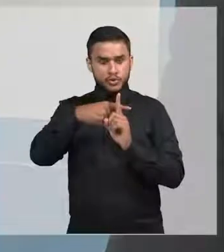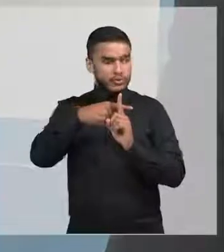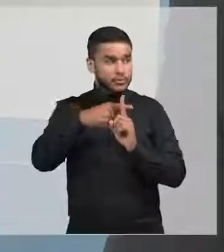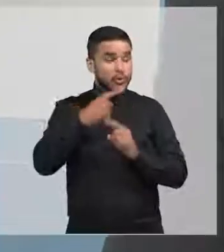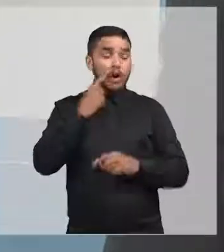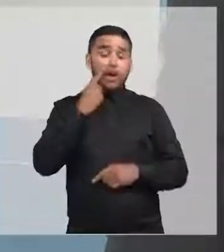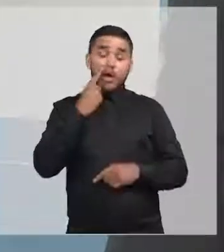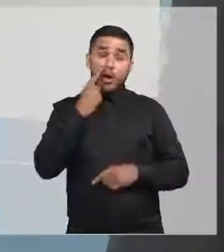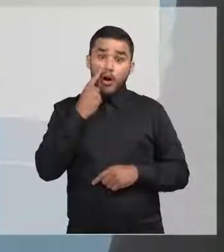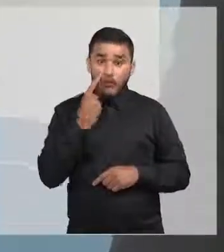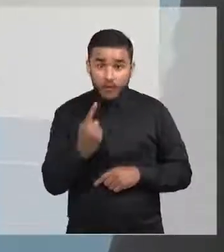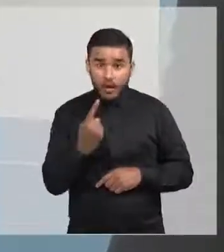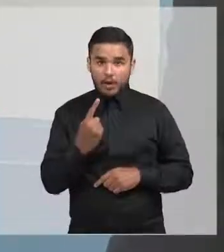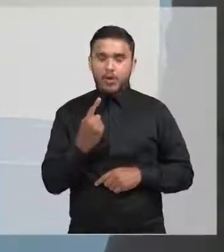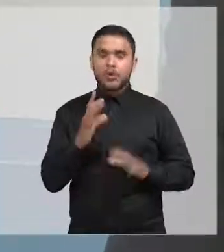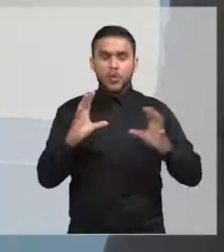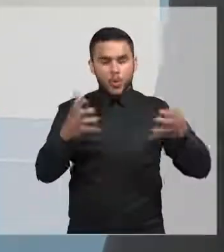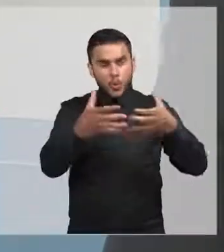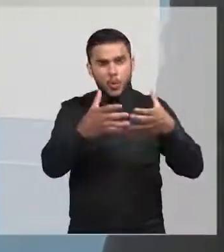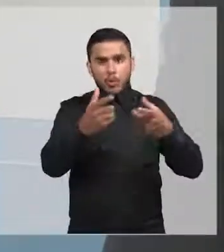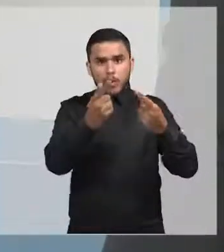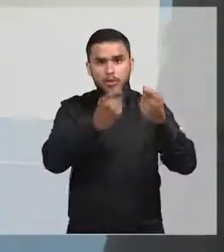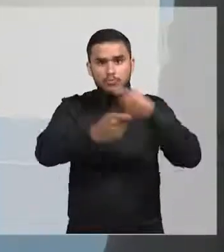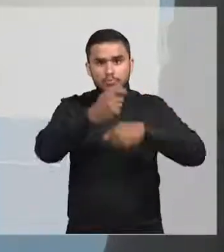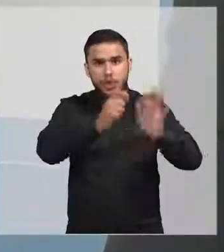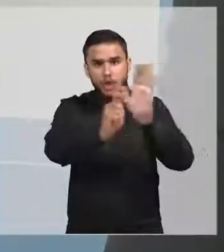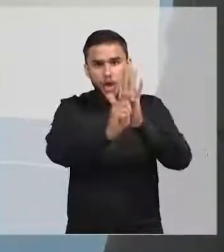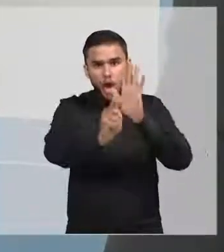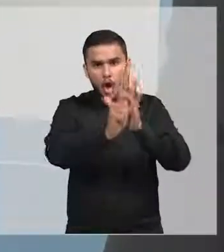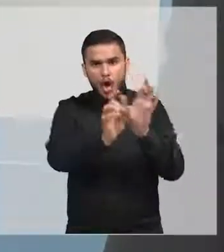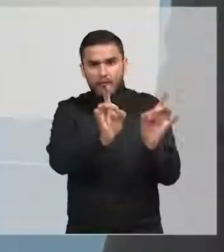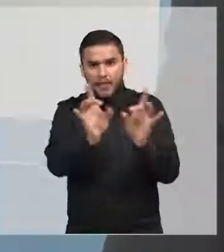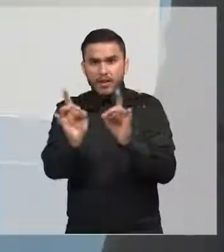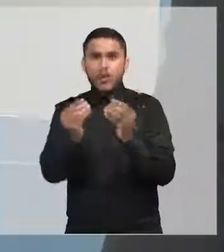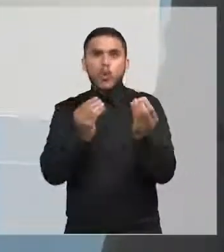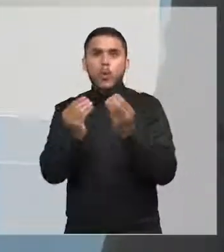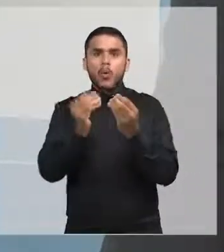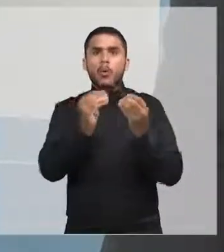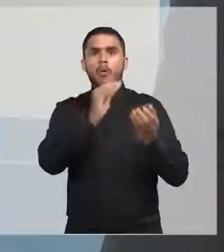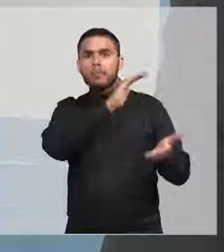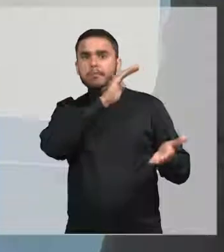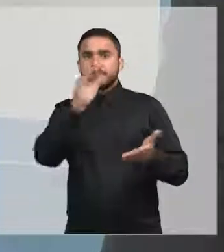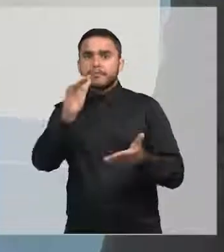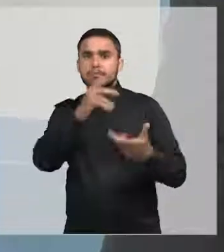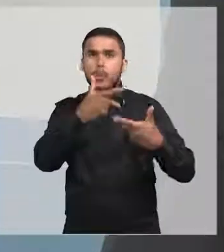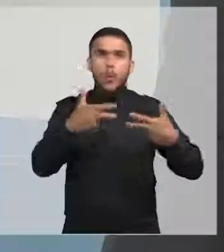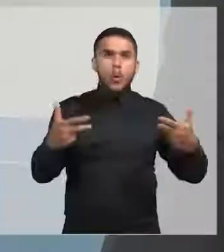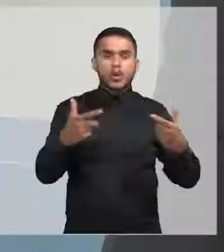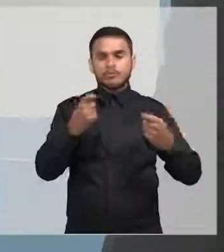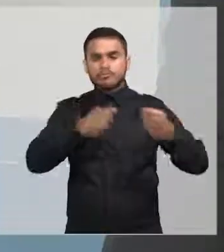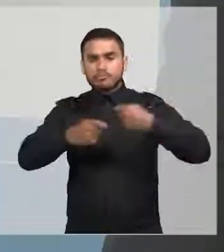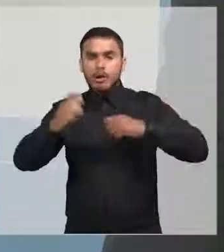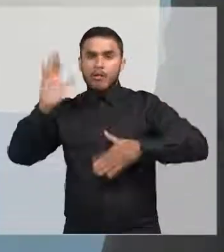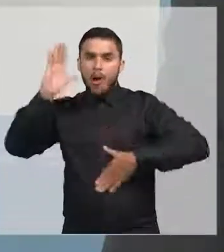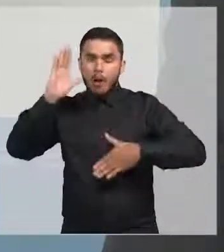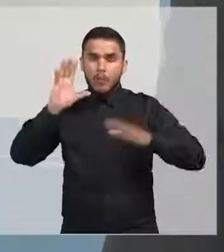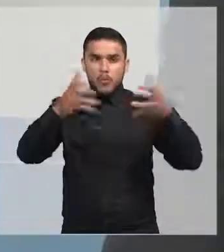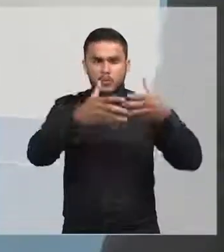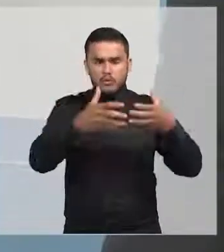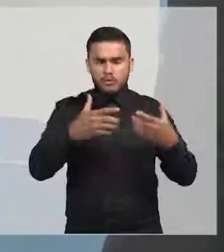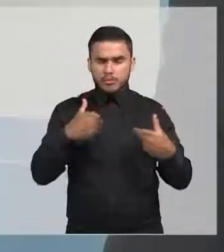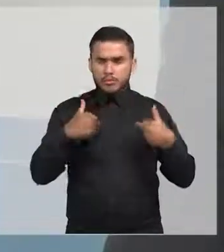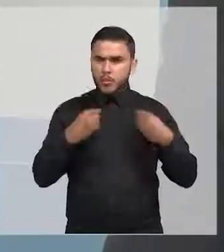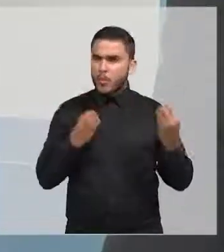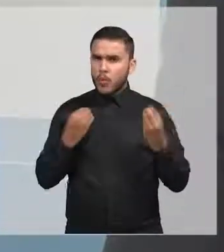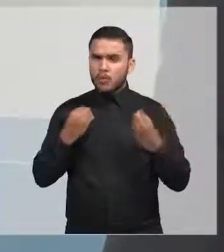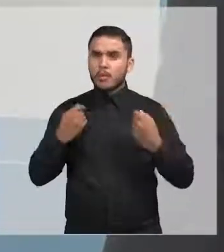feito, os inquéritos estavam na fase final, a maioria já tinha sido feito. Agora, o que eu estou querendo dizer, é importante você dizer o seguinte, a